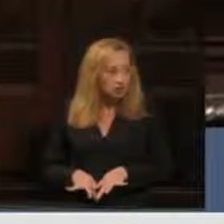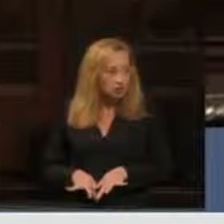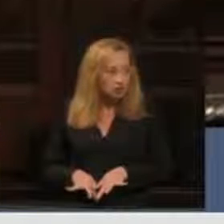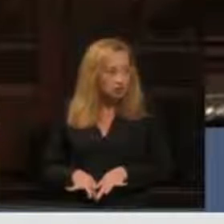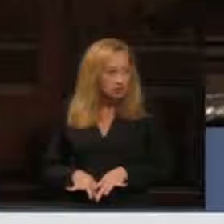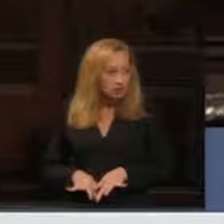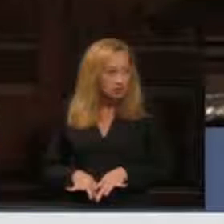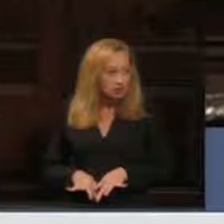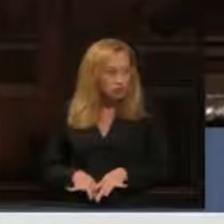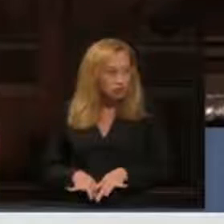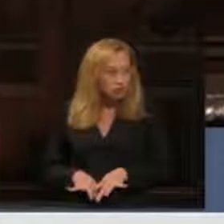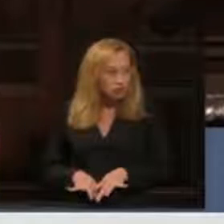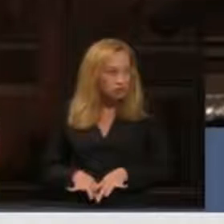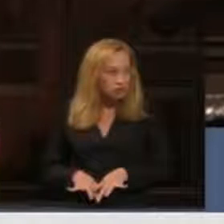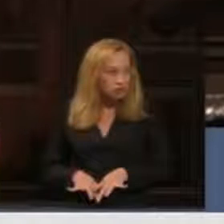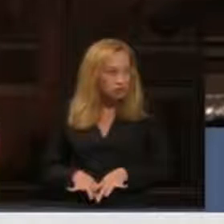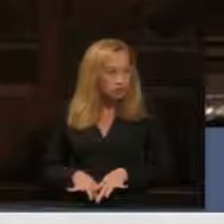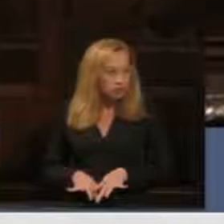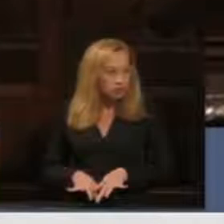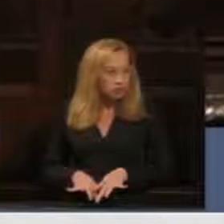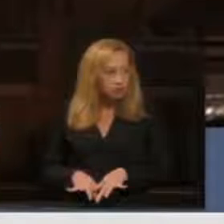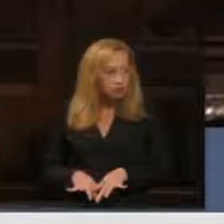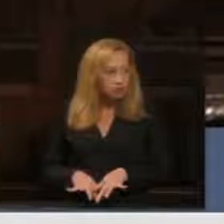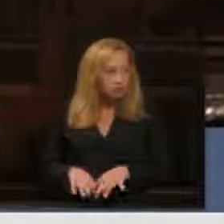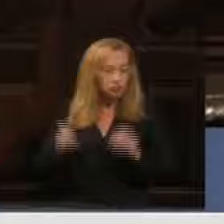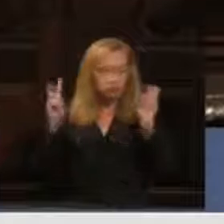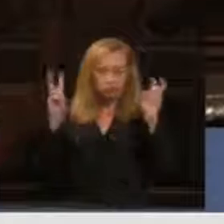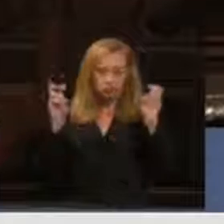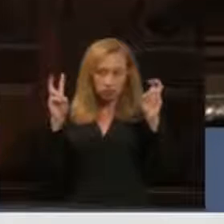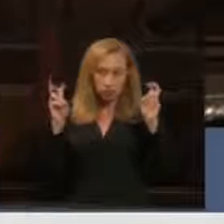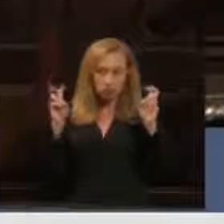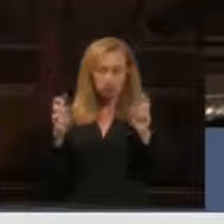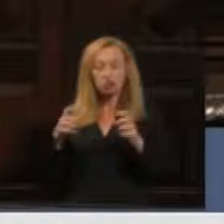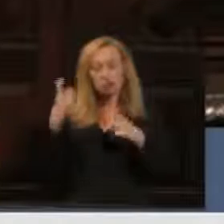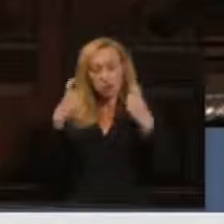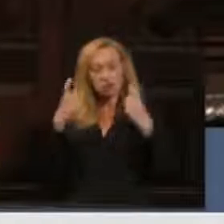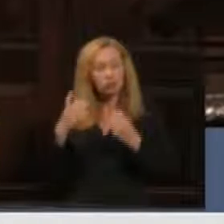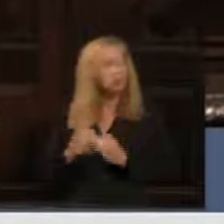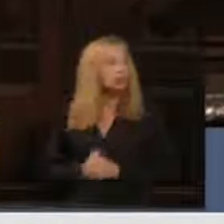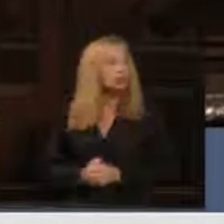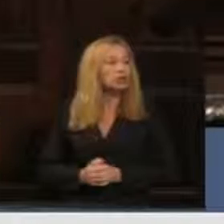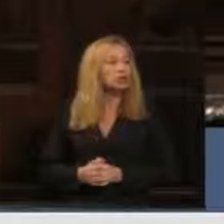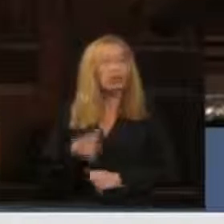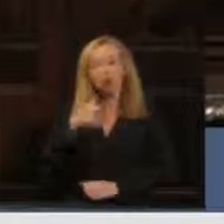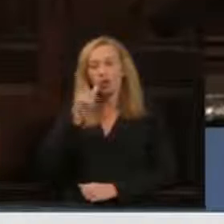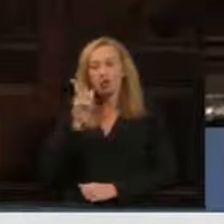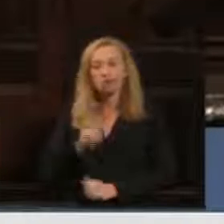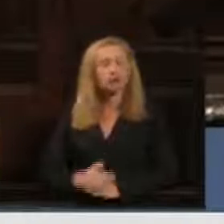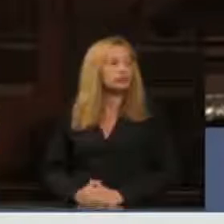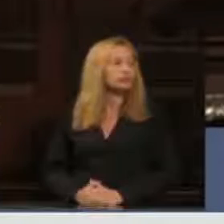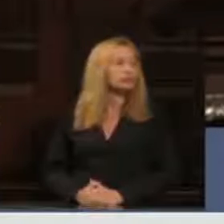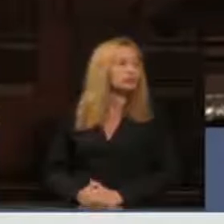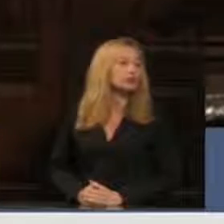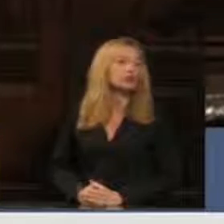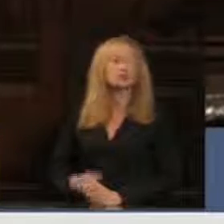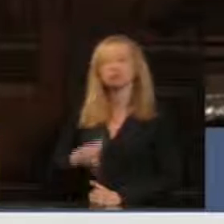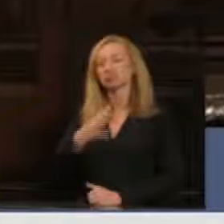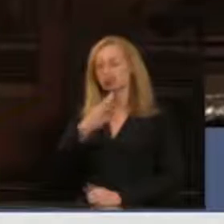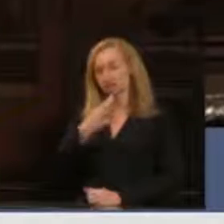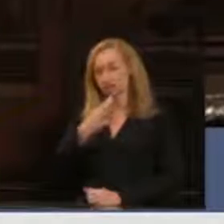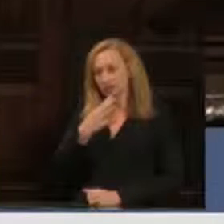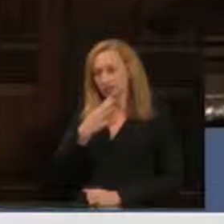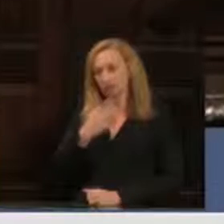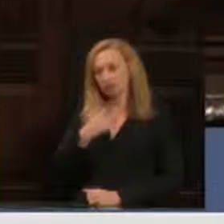terminarmos, pelo menos, com o tema alvissareiro, é que ontem tomei